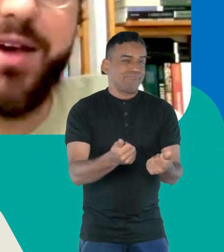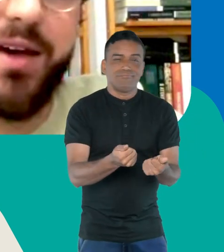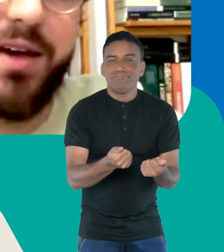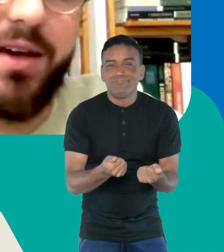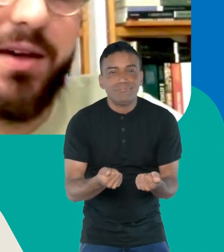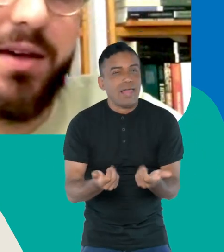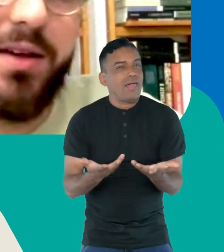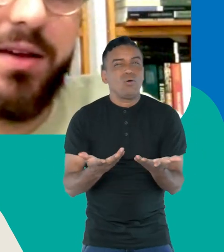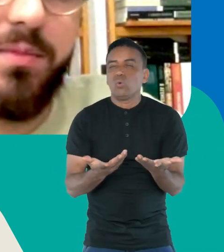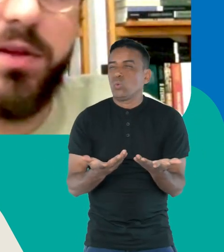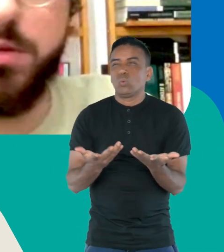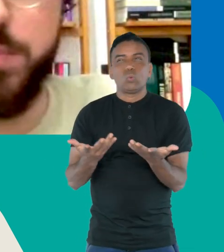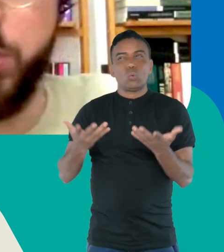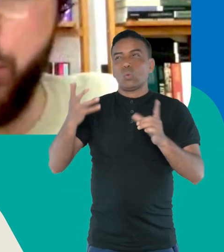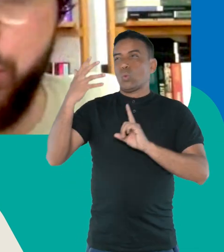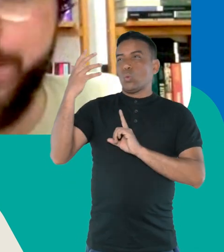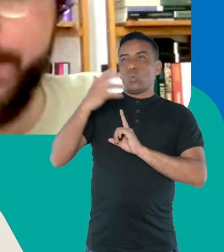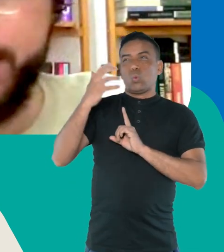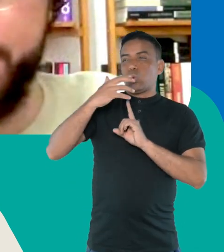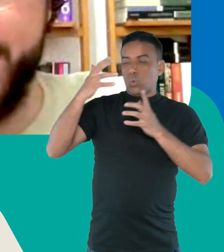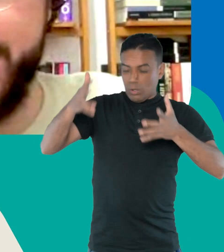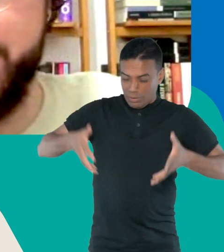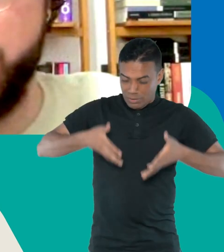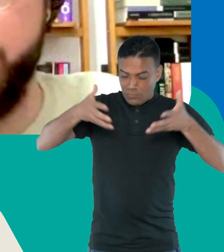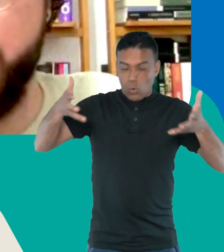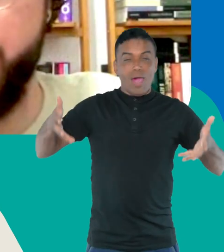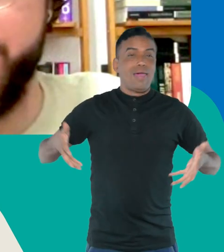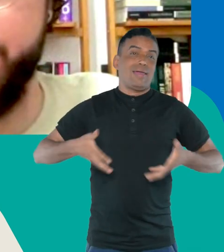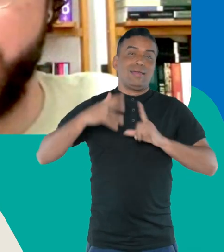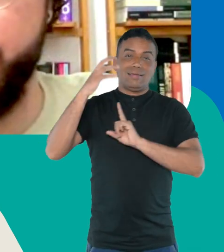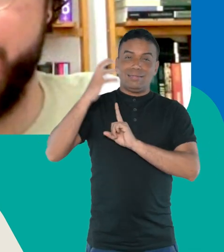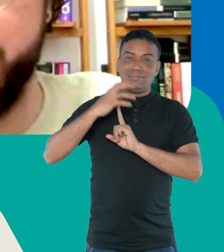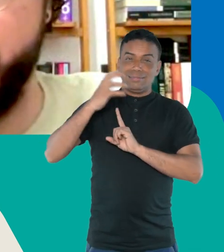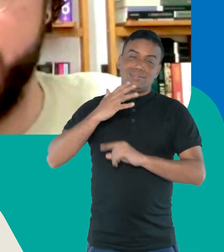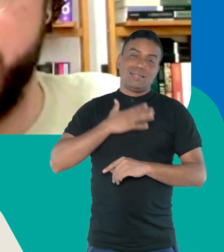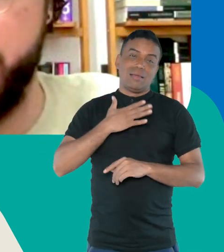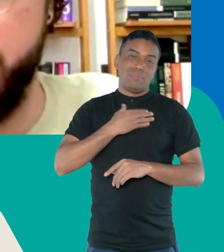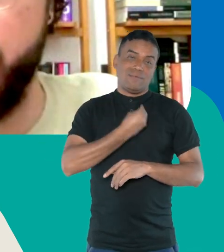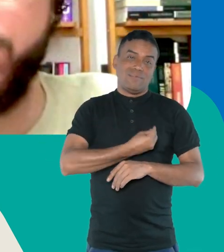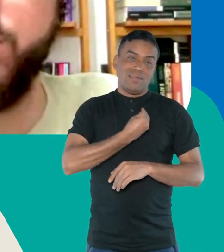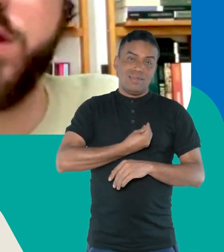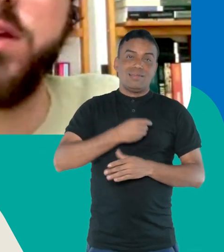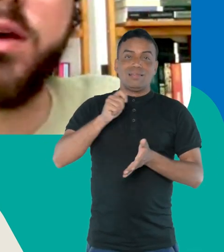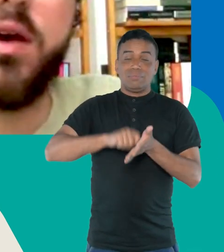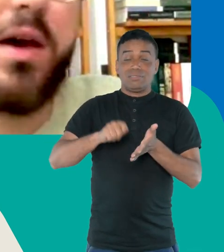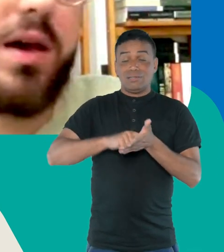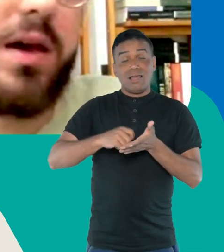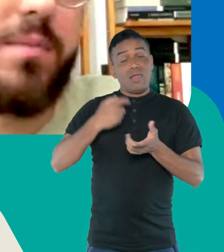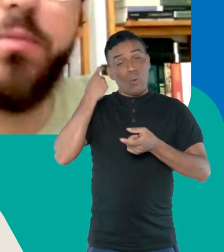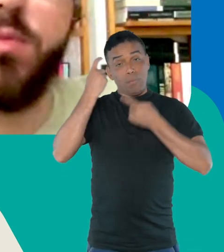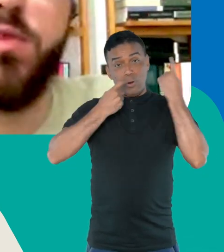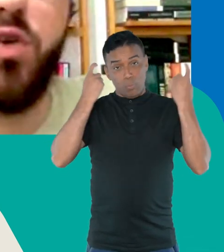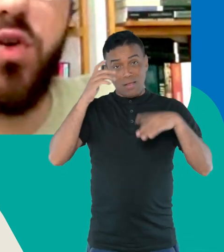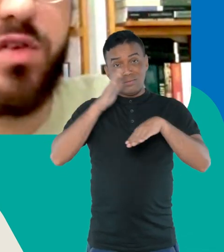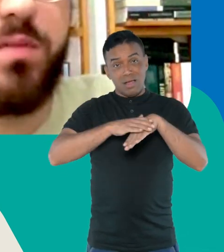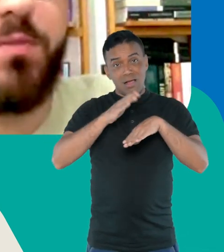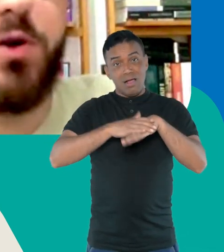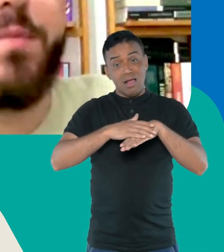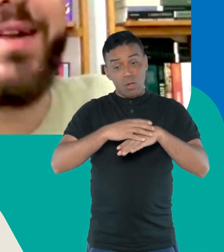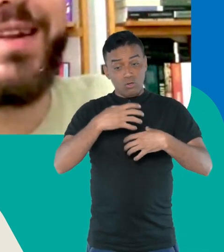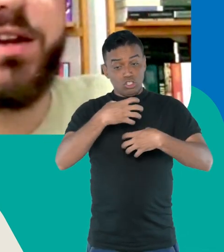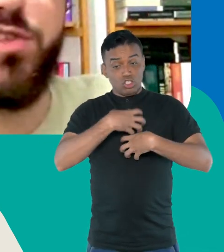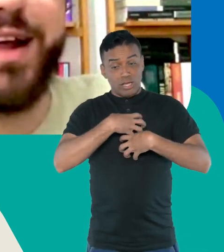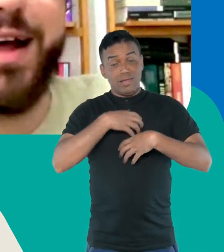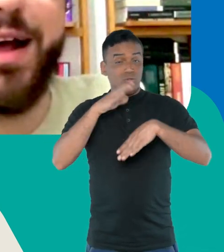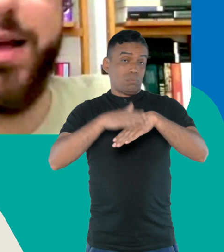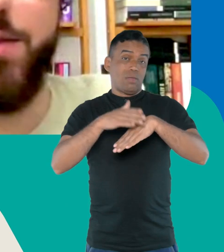mim, ele me inspirou, mas eu sempre tive essa preocupação em construir a minha própria voz, a minha